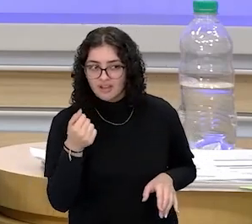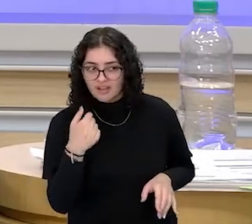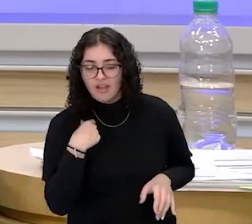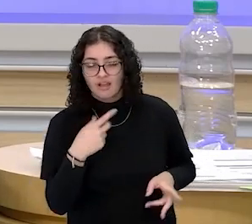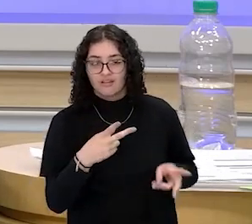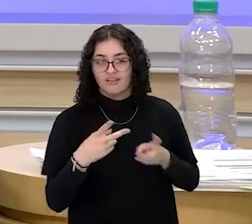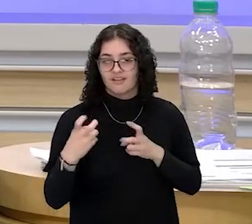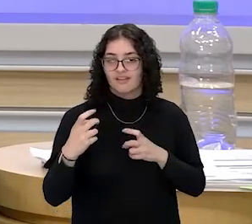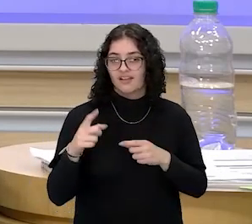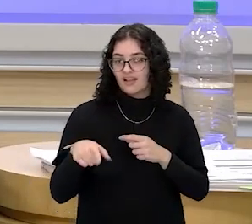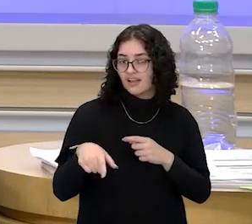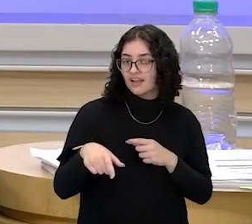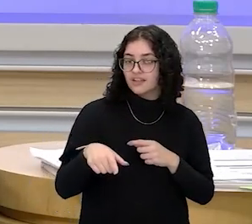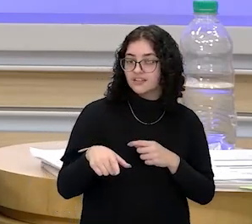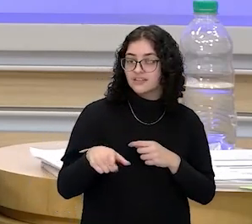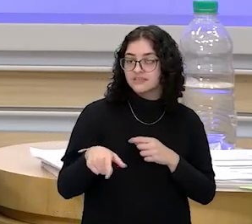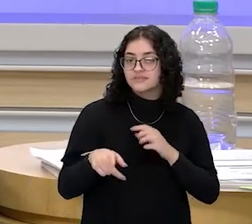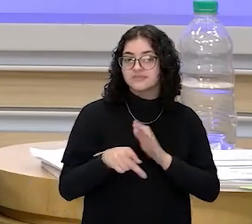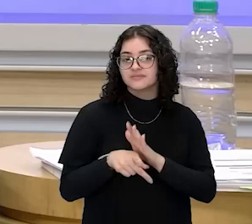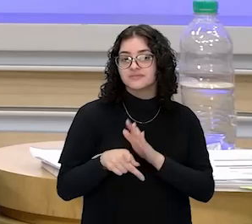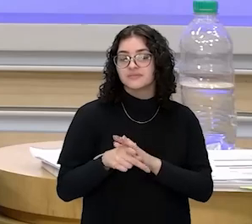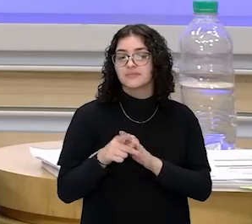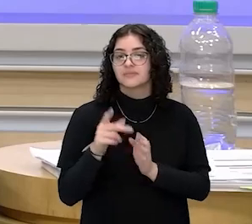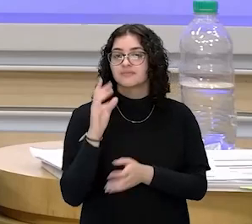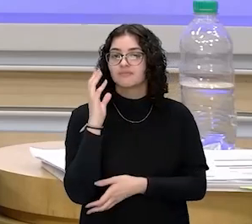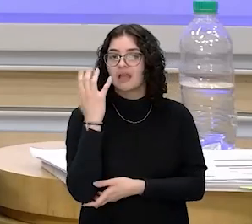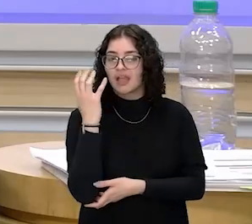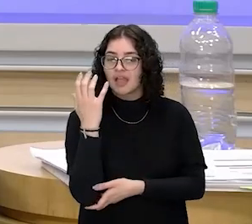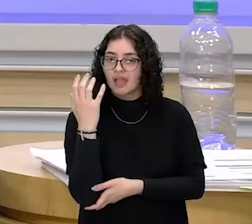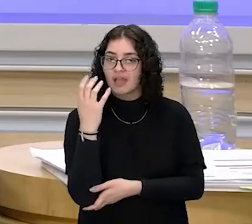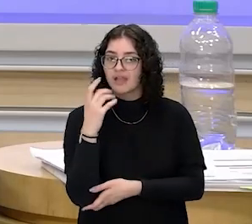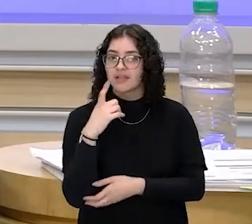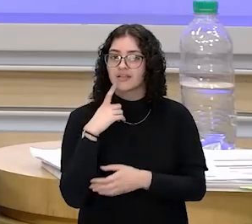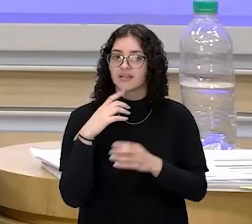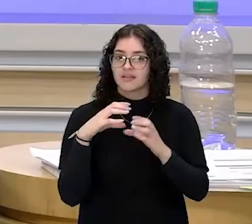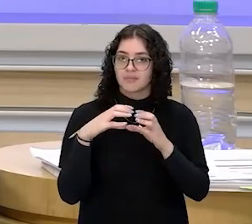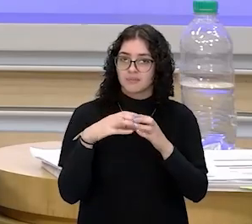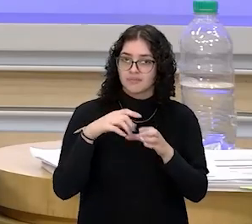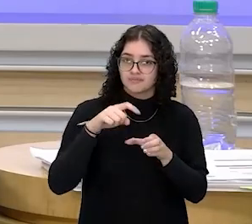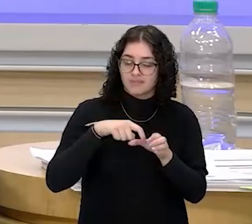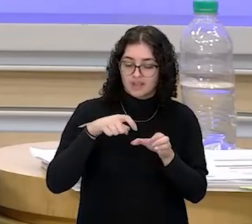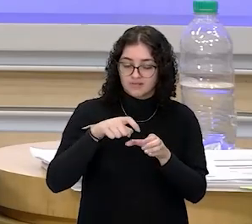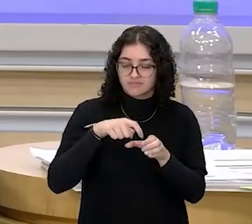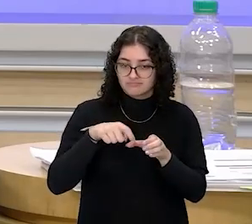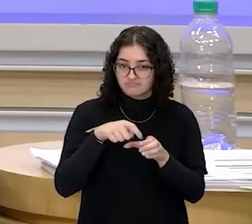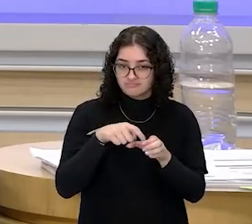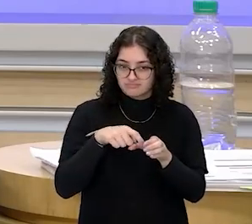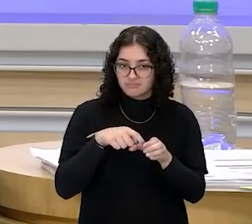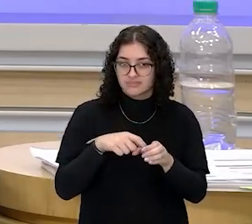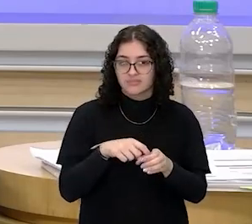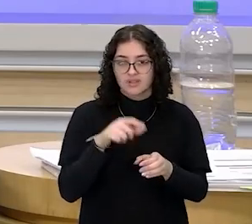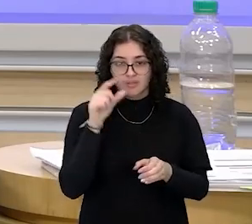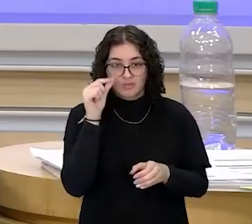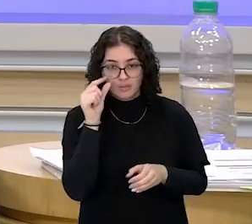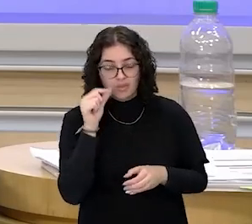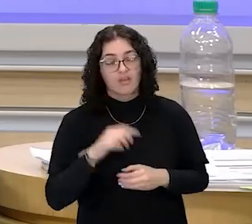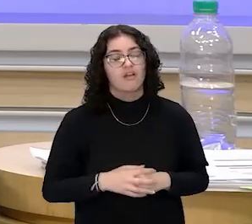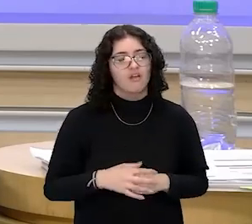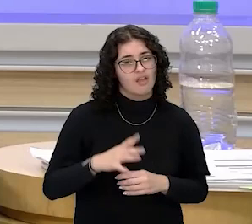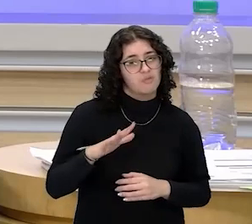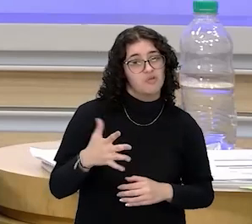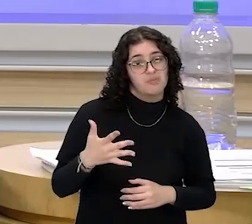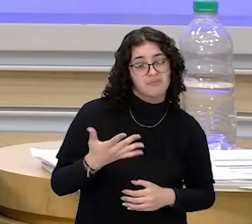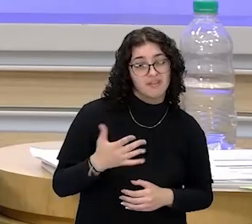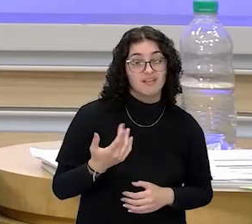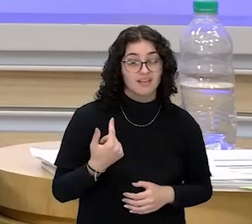identifico, aqui é um pé de maracujá, porque eu tô sentindo o cheiro do maracujá. É mais ou menos assim que